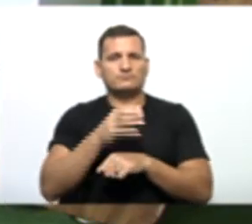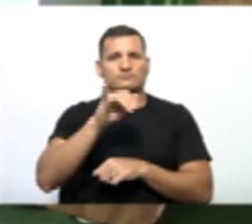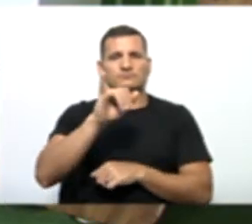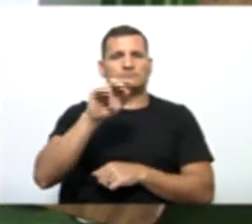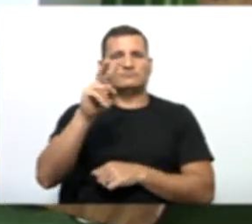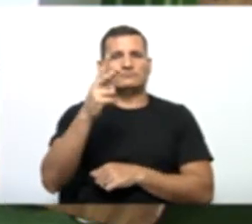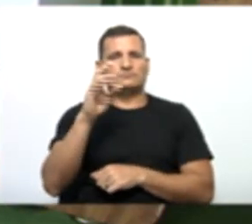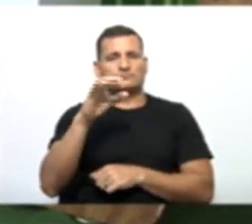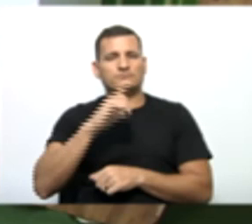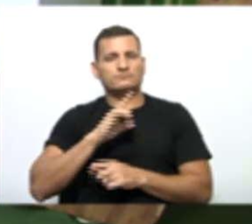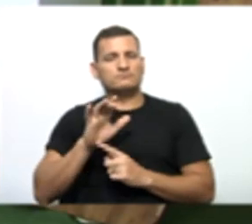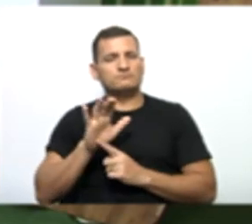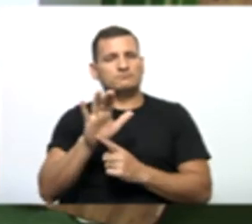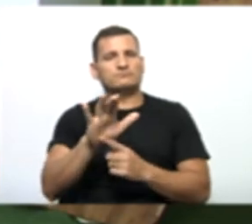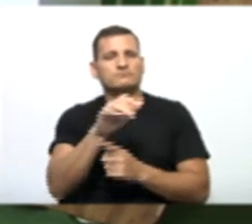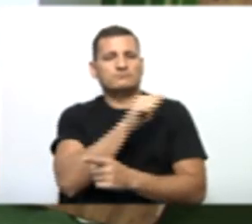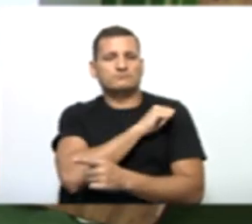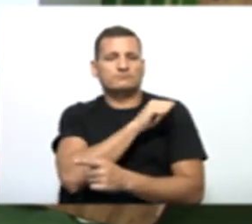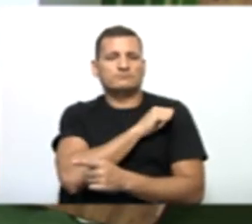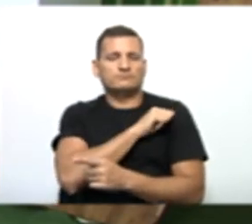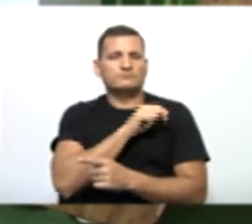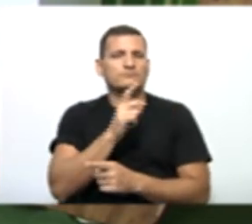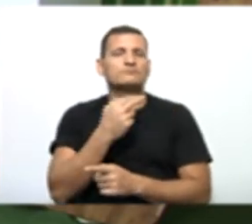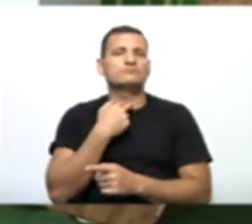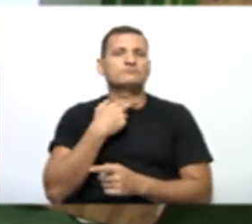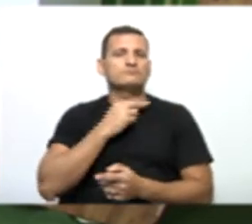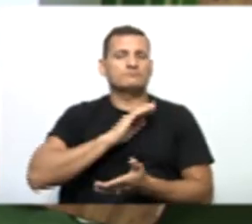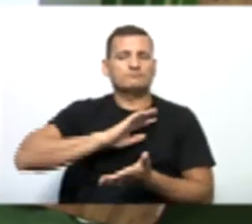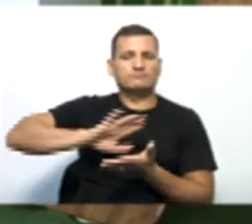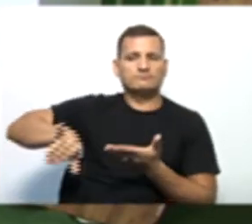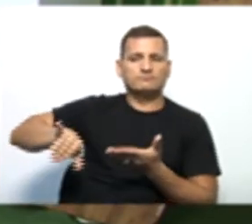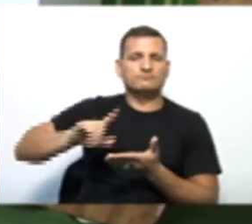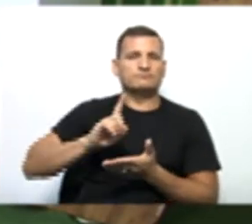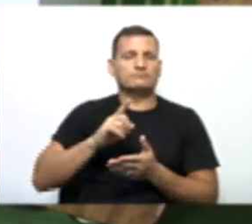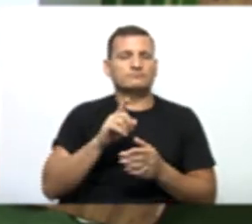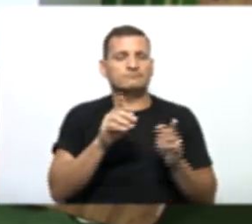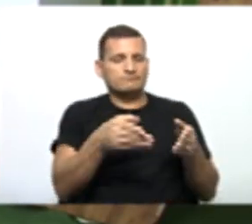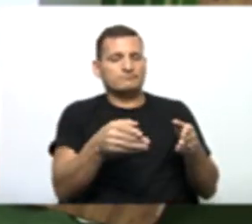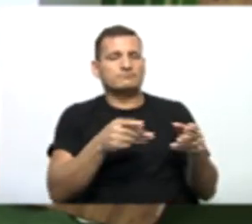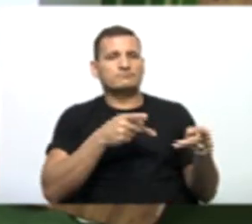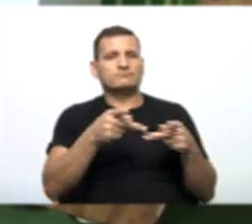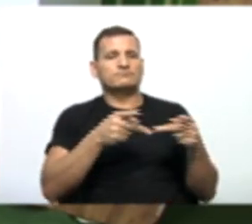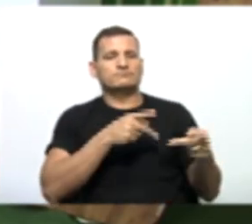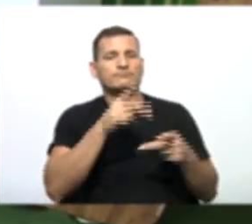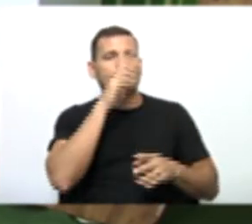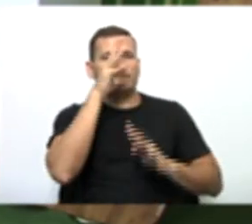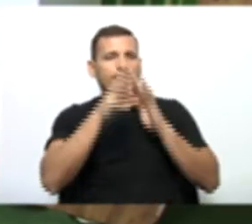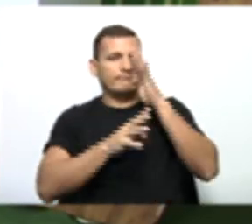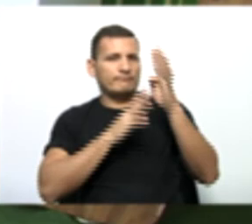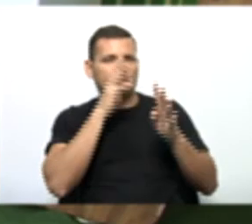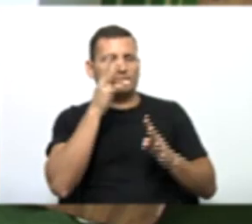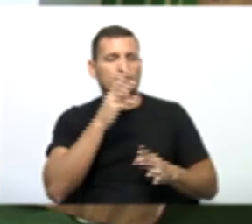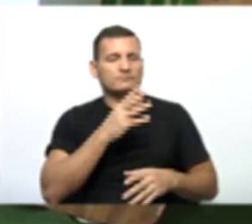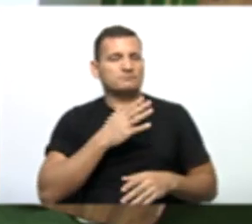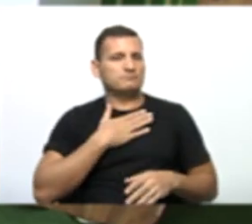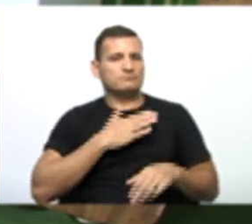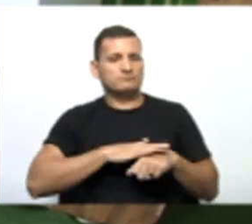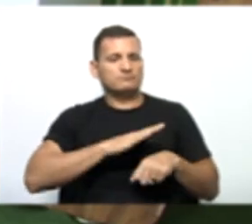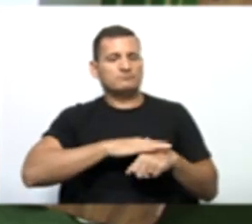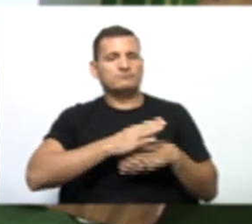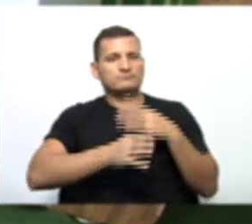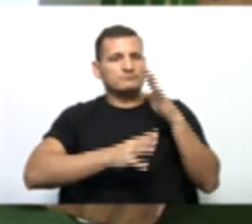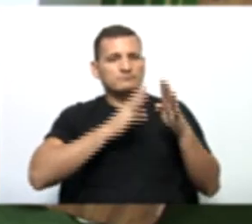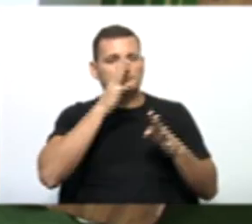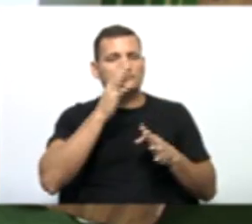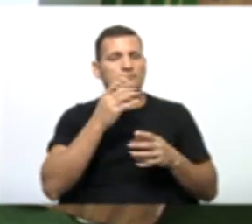é contribuir para os nossos alunos, não deixar ela de lado e fazer projetos por conta própria, não ter